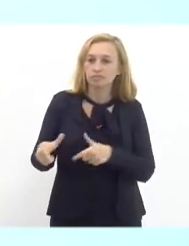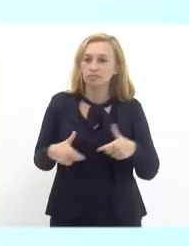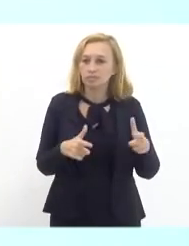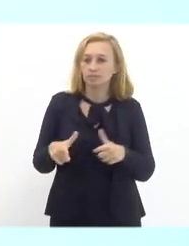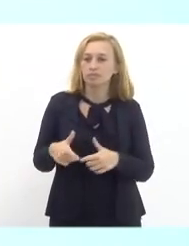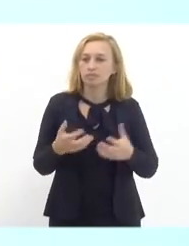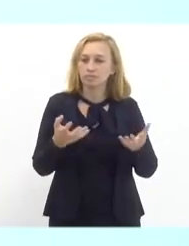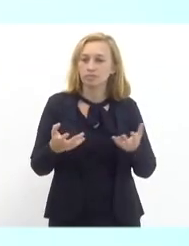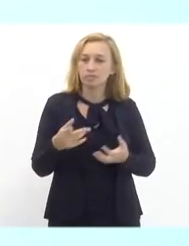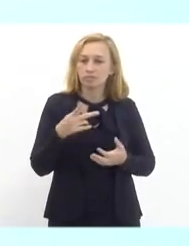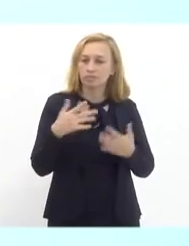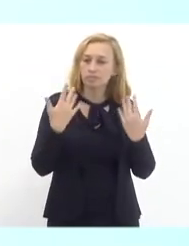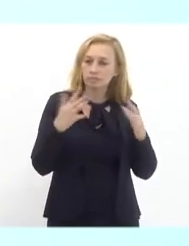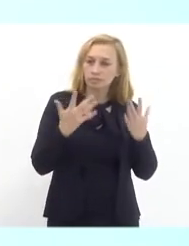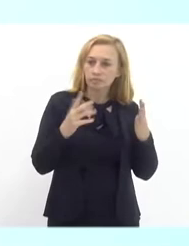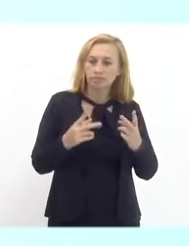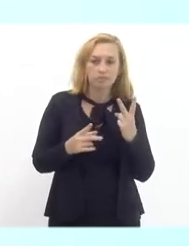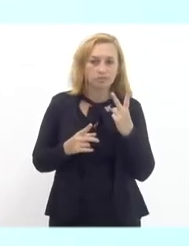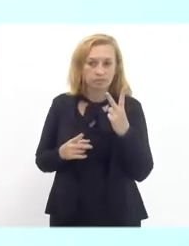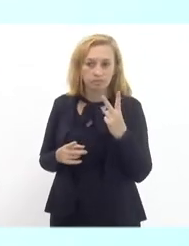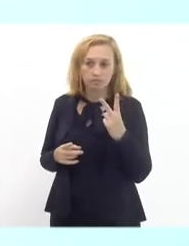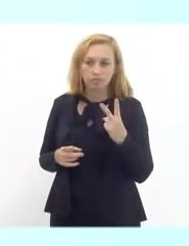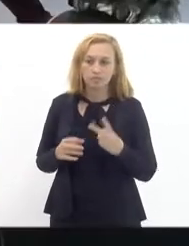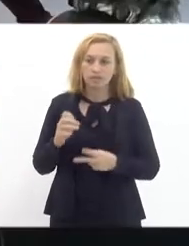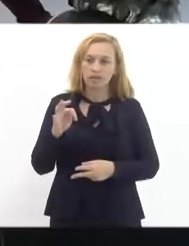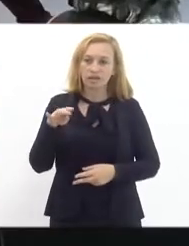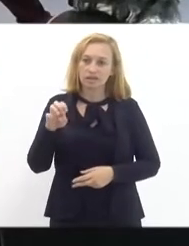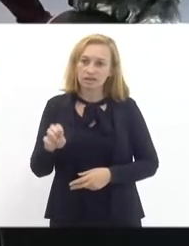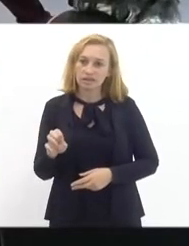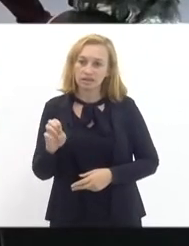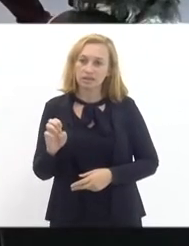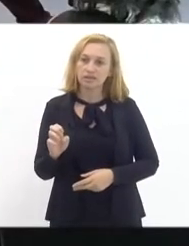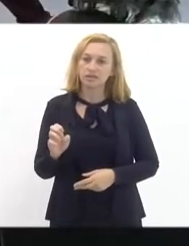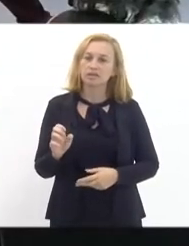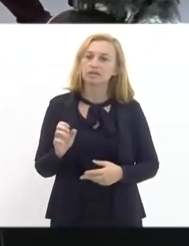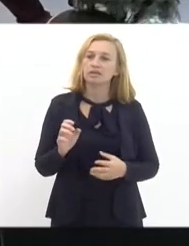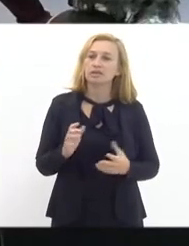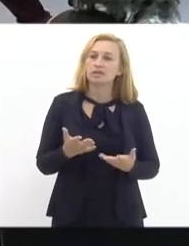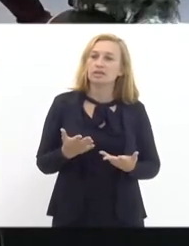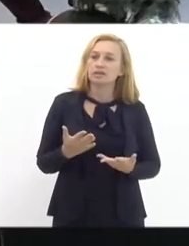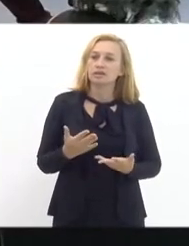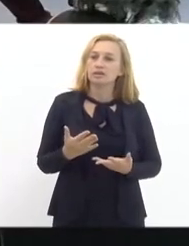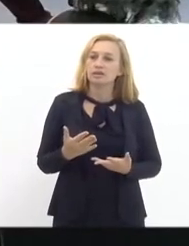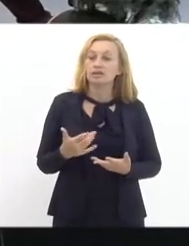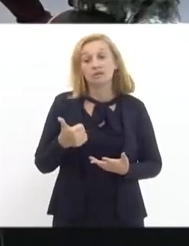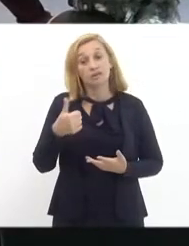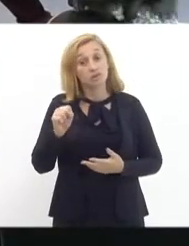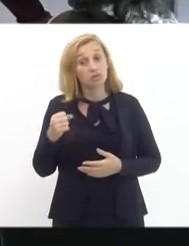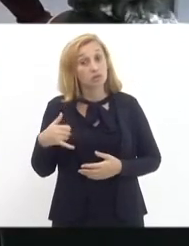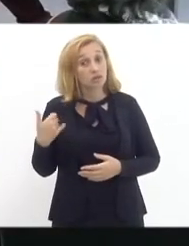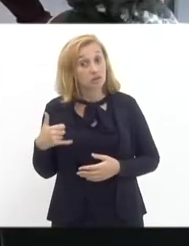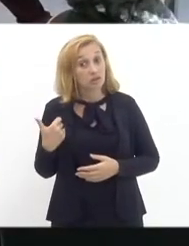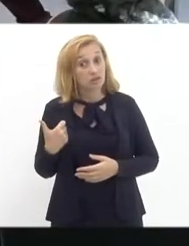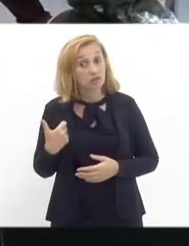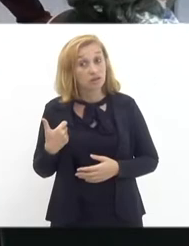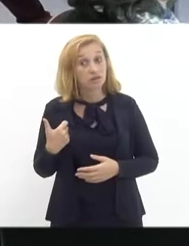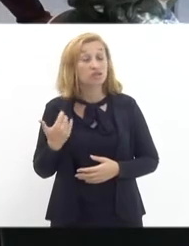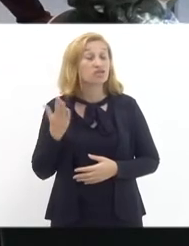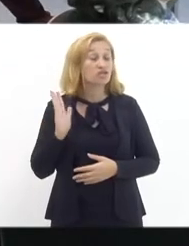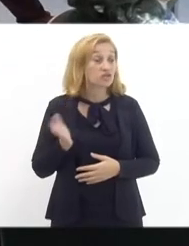fazer duas saudações especiais aqui, uma para a Cleise Campos, que desde que eu tenho lá meus 18 anos,